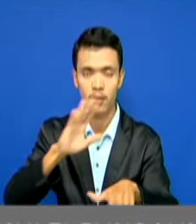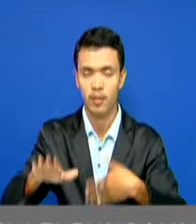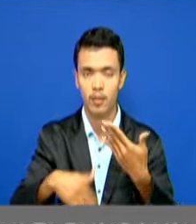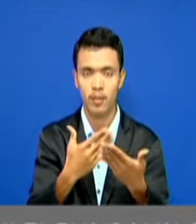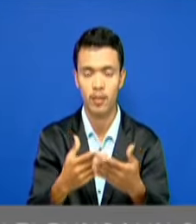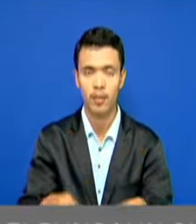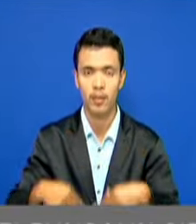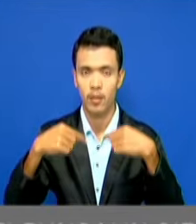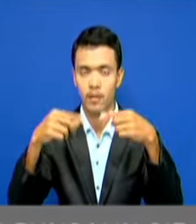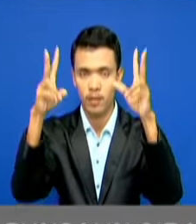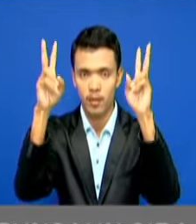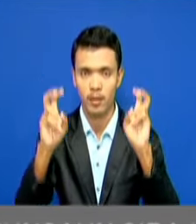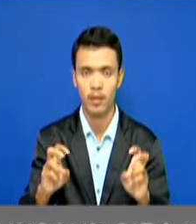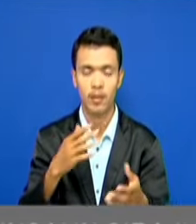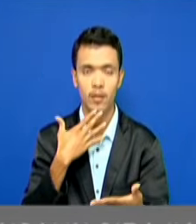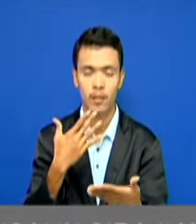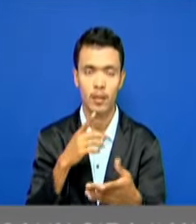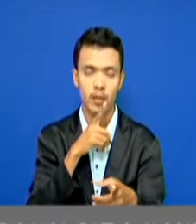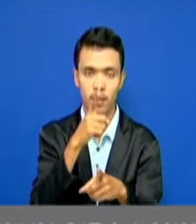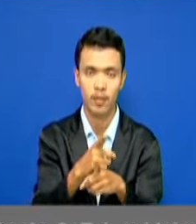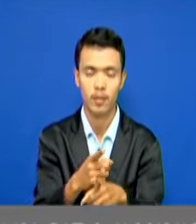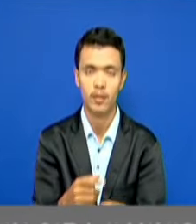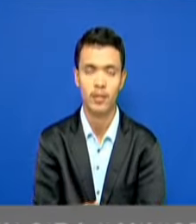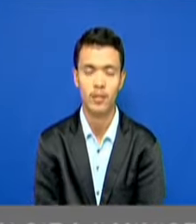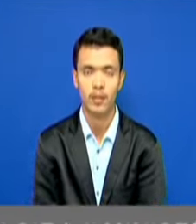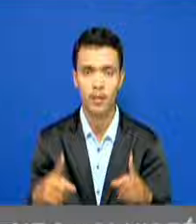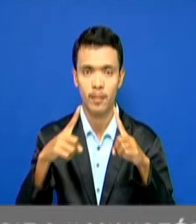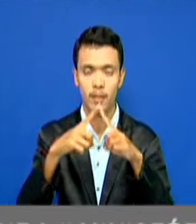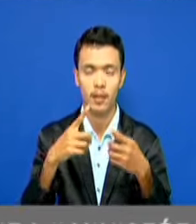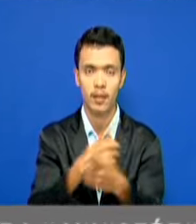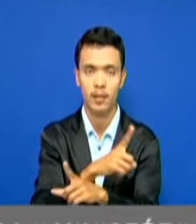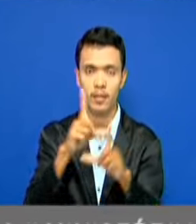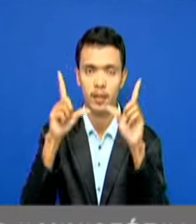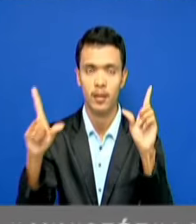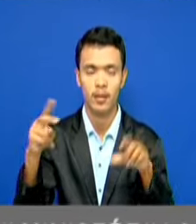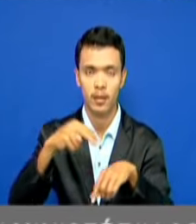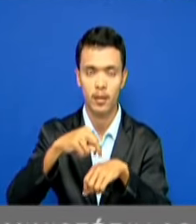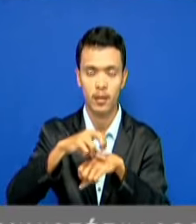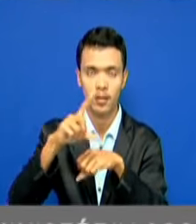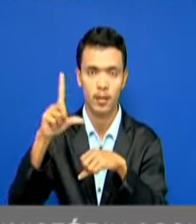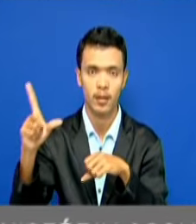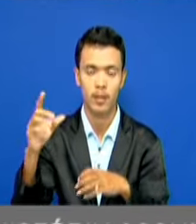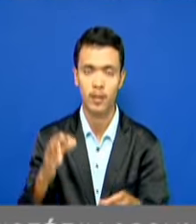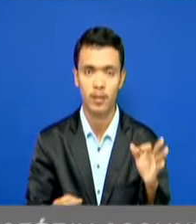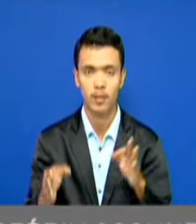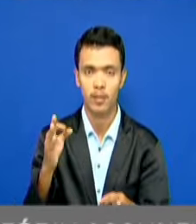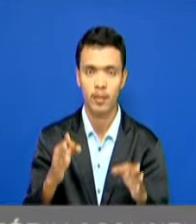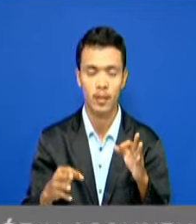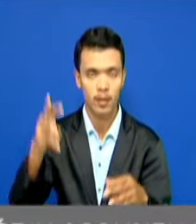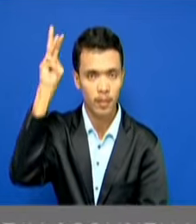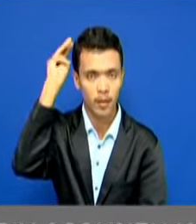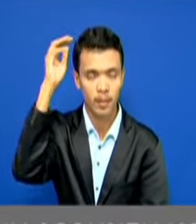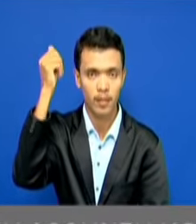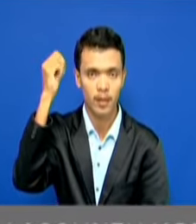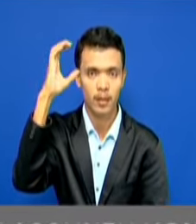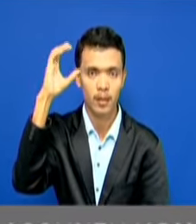Rodi fotitlo nebeloloj para Hirak nebeluta e Arraili Urba Libertação Nacional. Né? Entretanto, Ministério